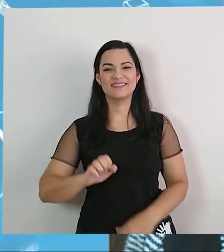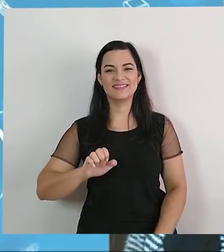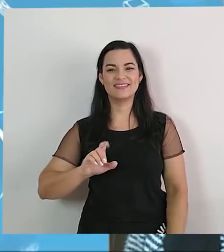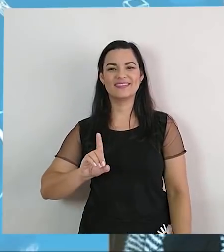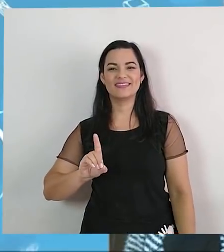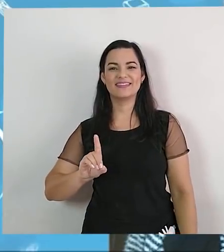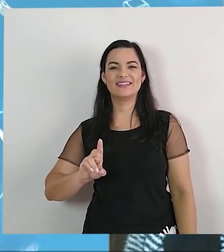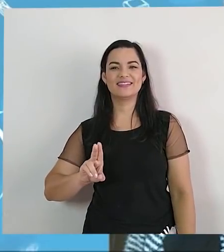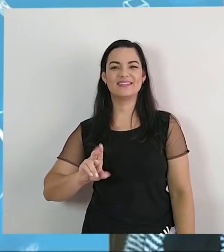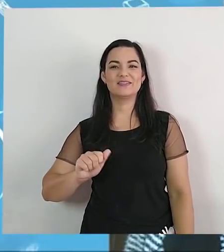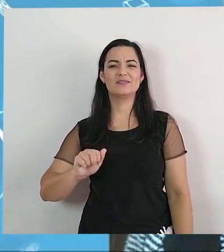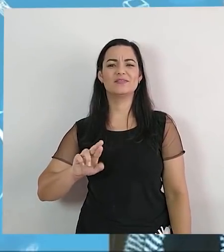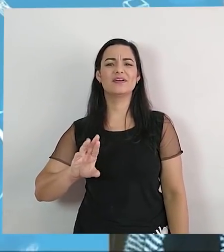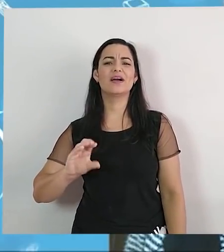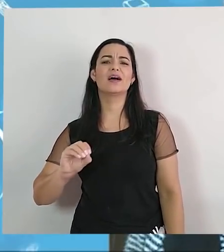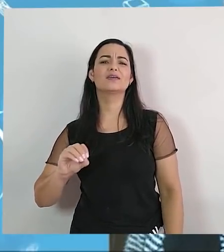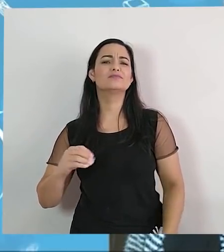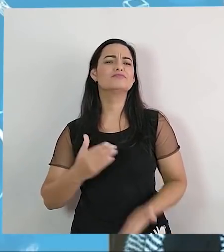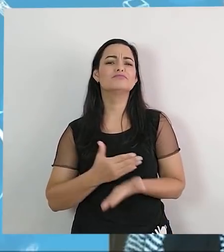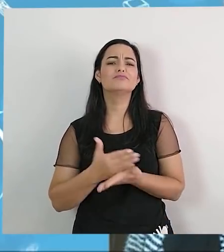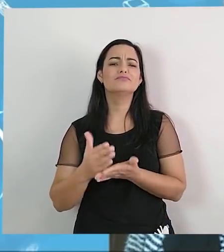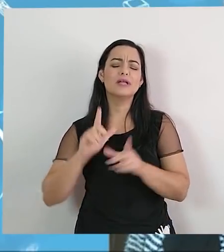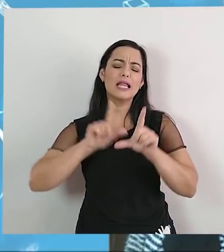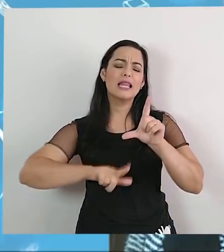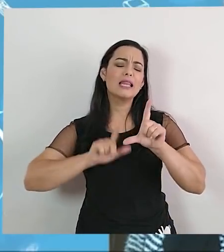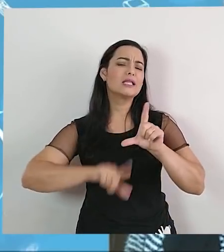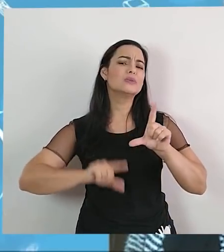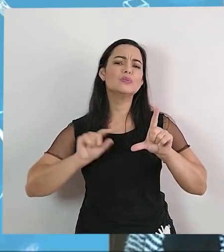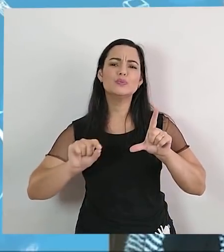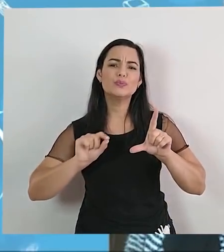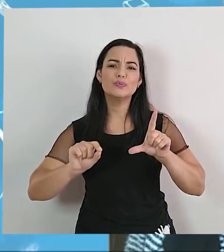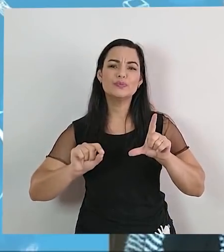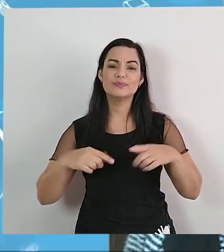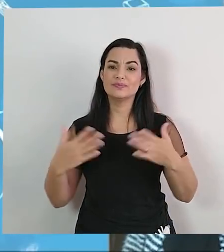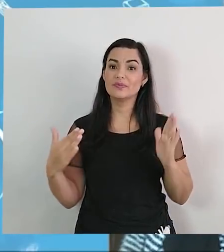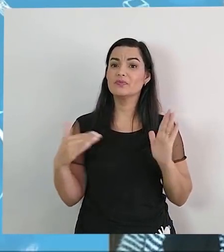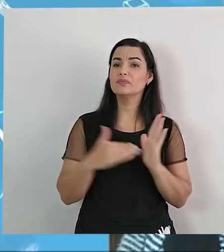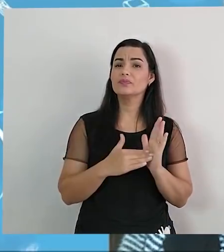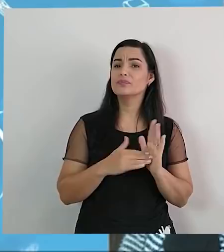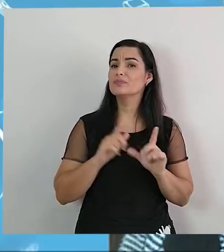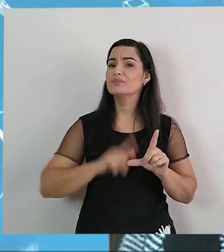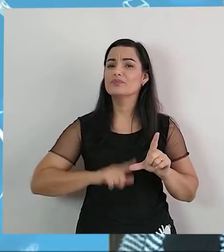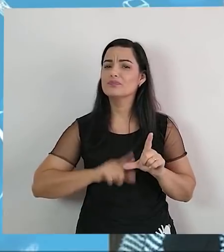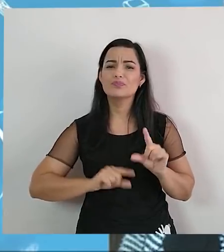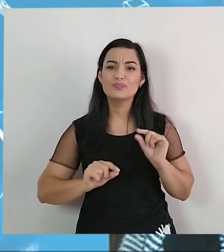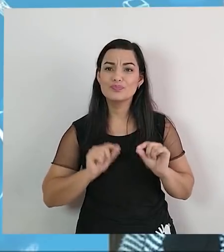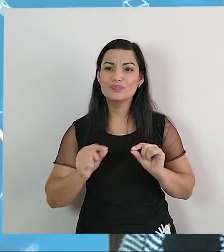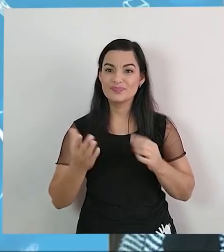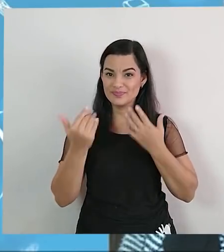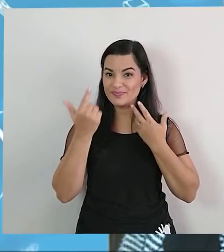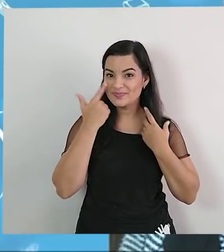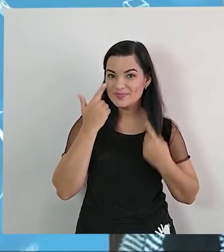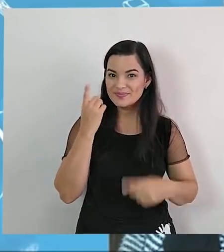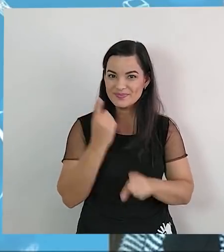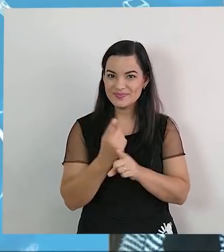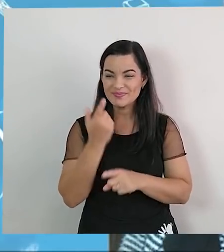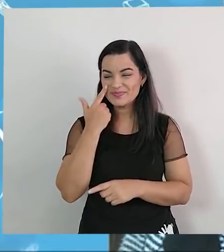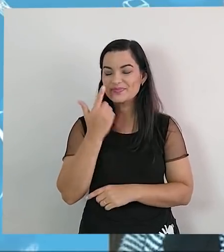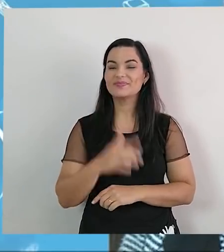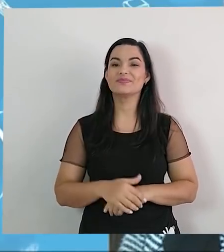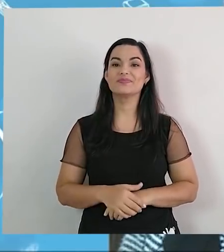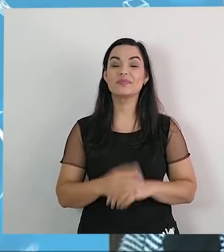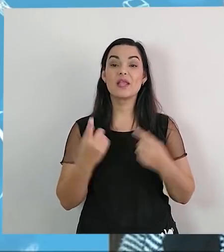Muito bem. Eduardo começa com que letra? Eduardo termina com que letra? Vamos tentar